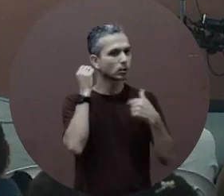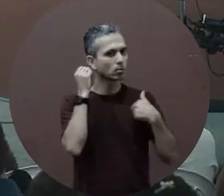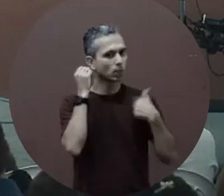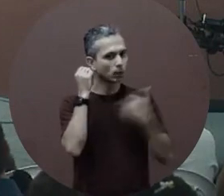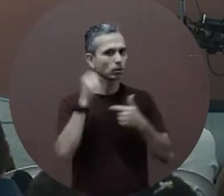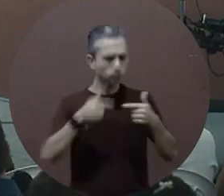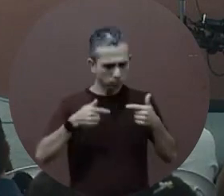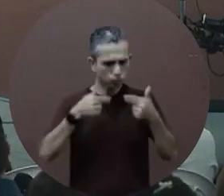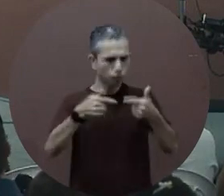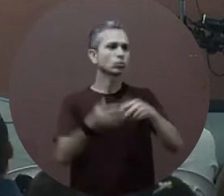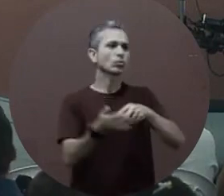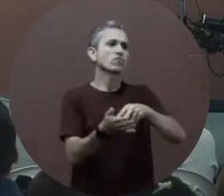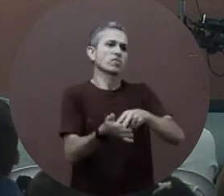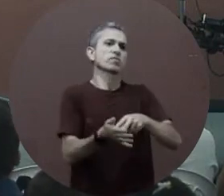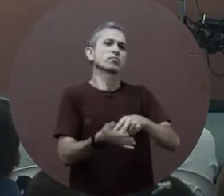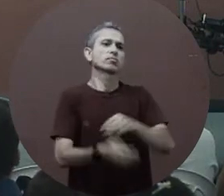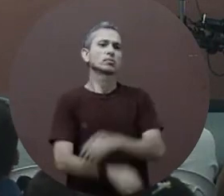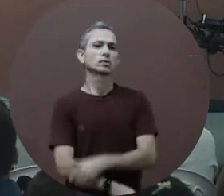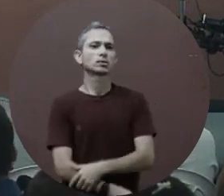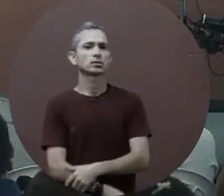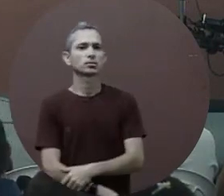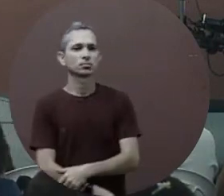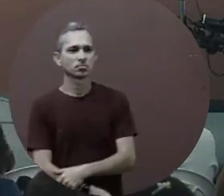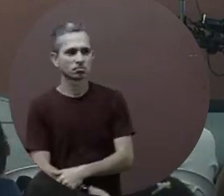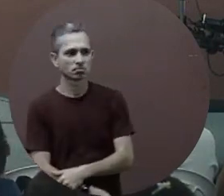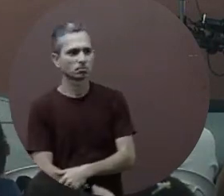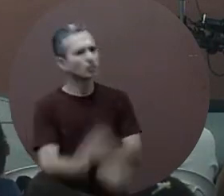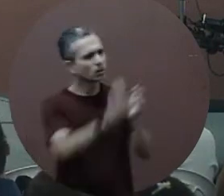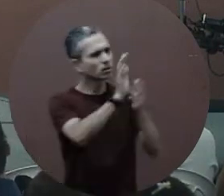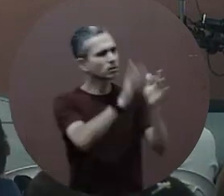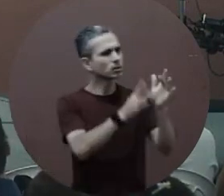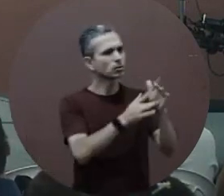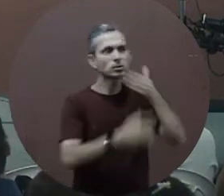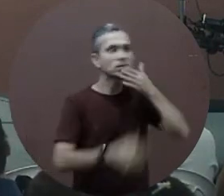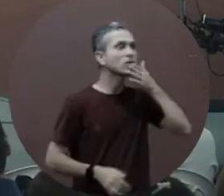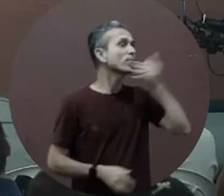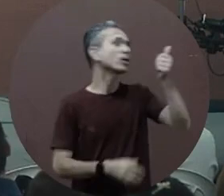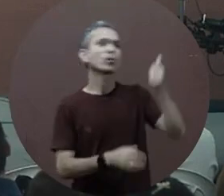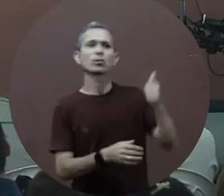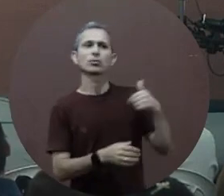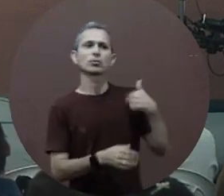Porque Cristo é o que há de melhor e é o que queremos.